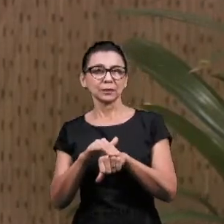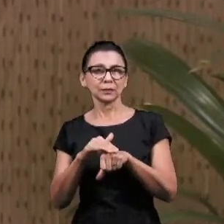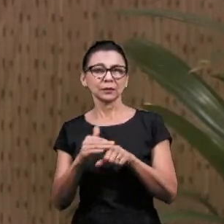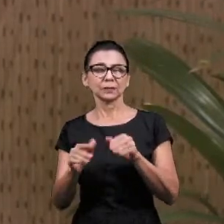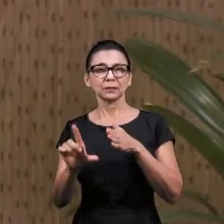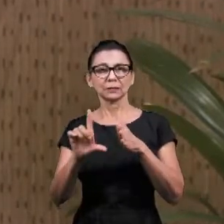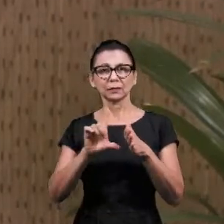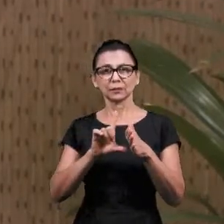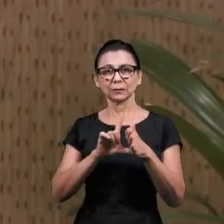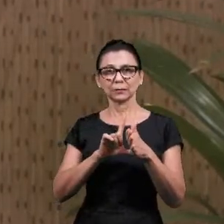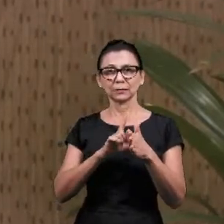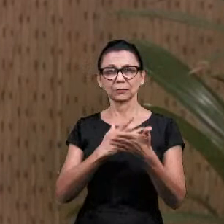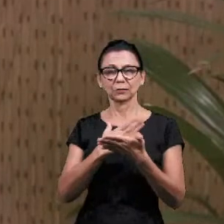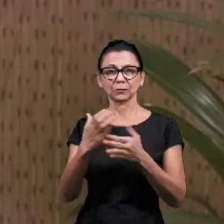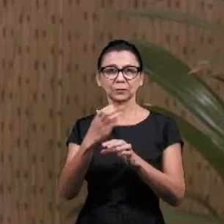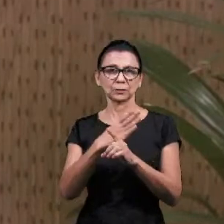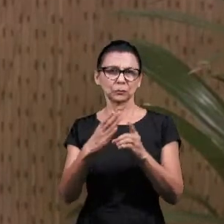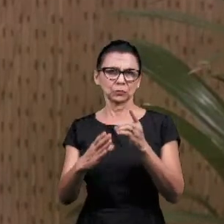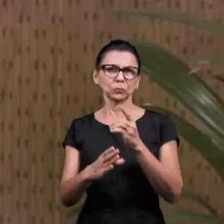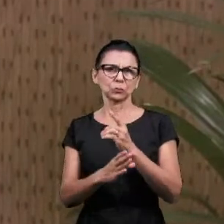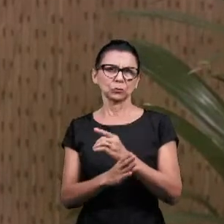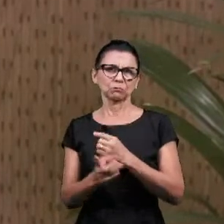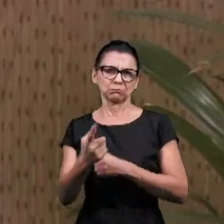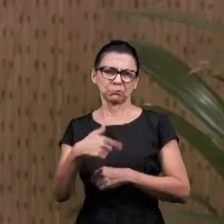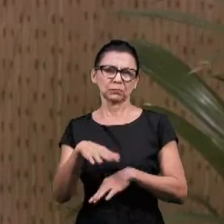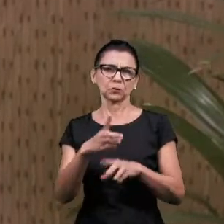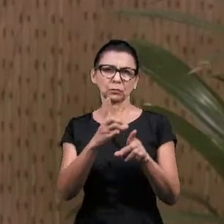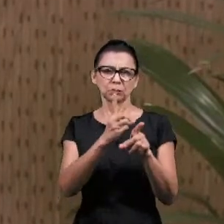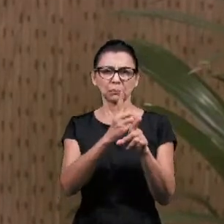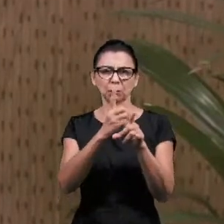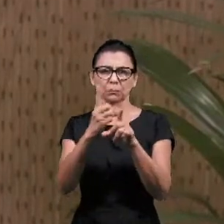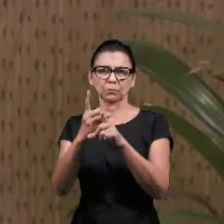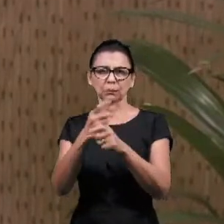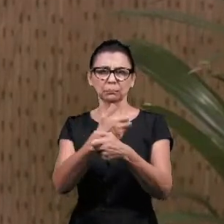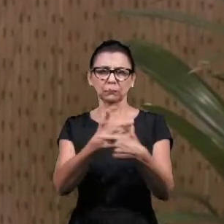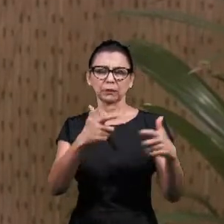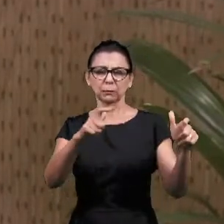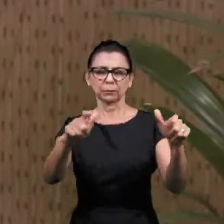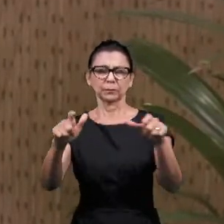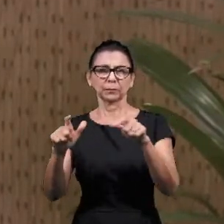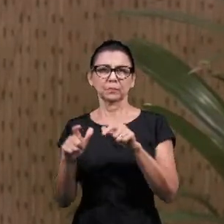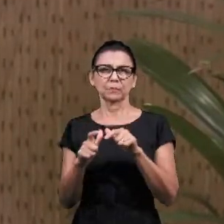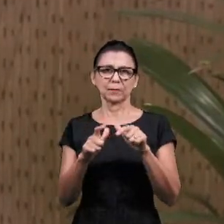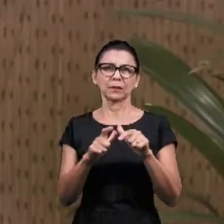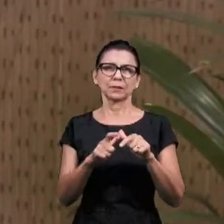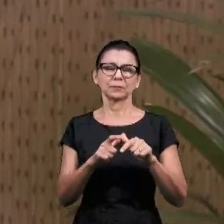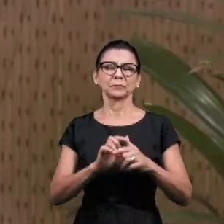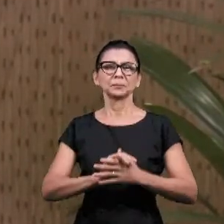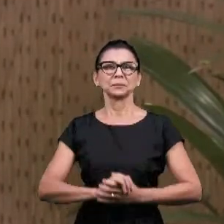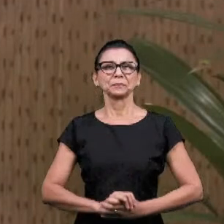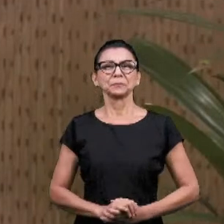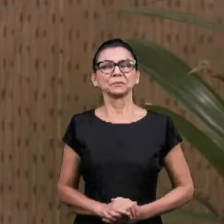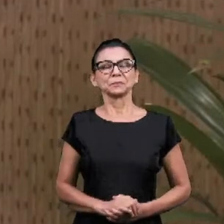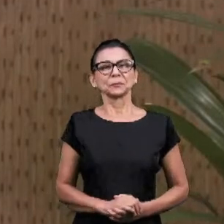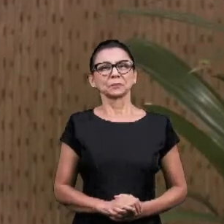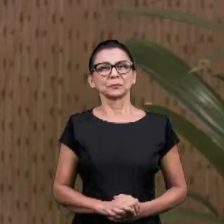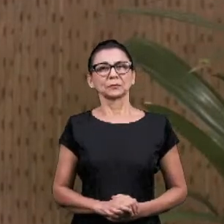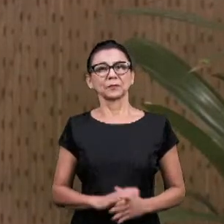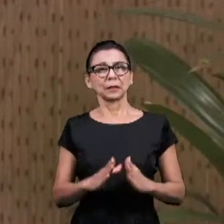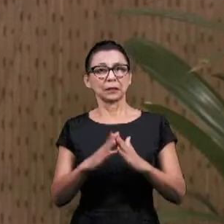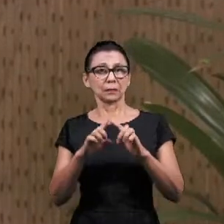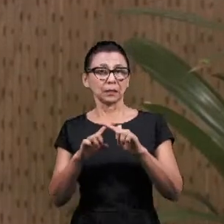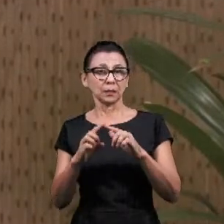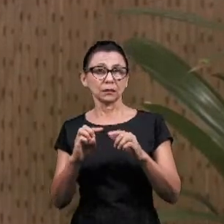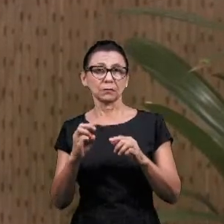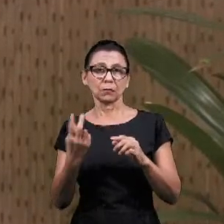nos encontramos em diversos lugares, na igreja, no Manaim, ou seja, aquele momento de encontro nosso. Agora nós estamos, como eu